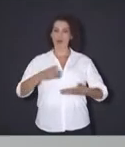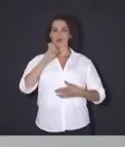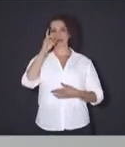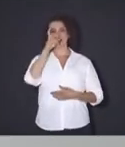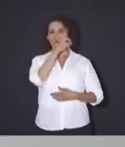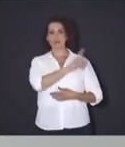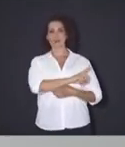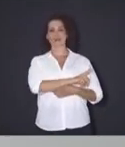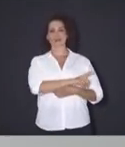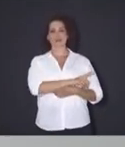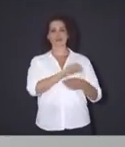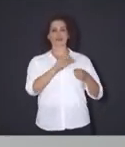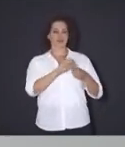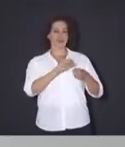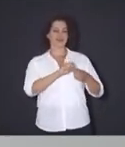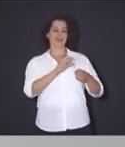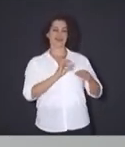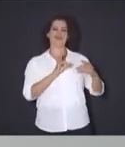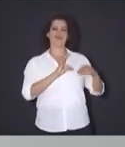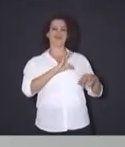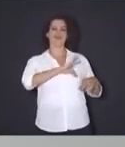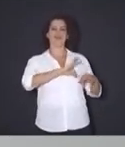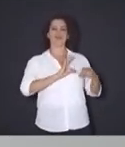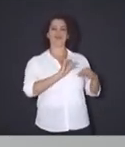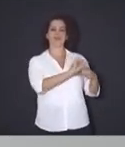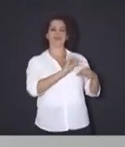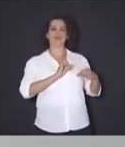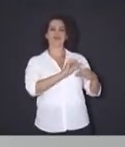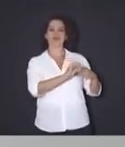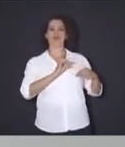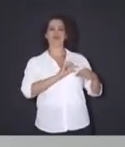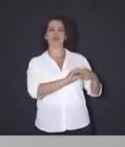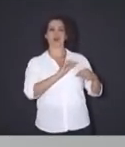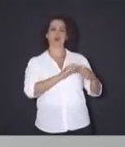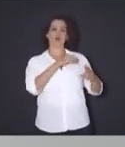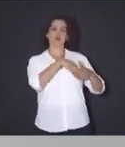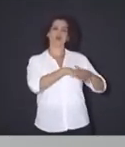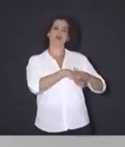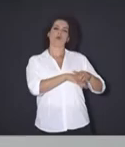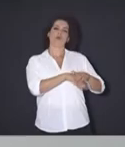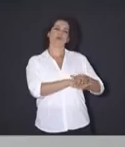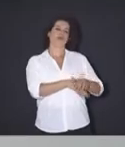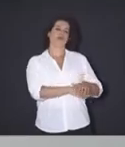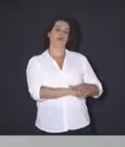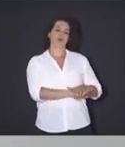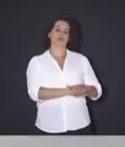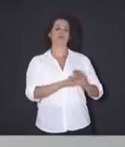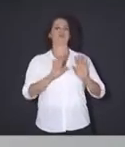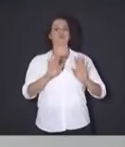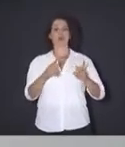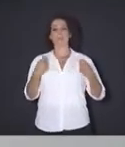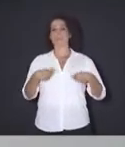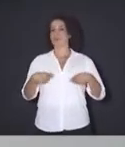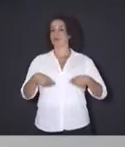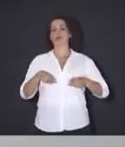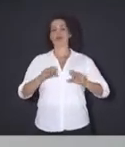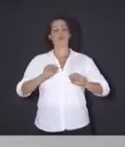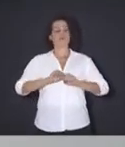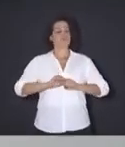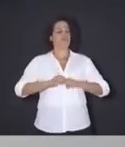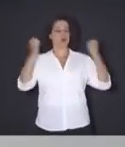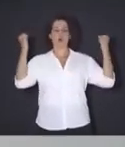nesta fase nós sonhamos há um círculo um circuito virtuoso de crescimento é necessário romper isso